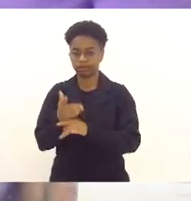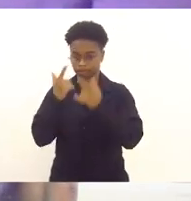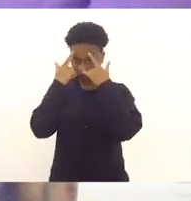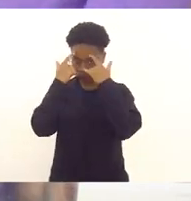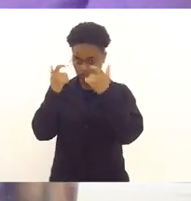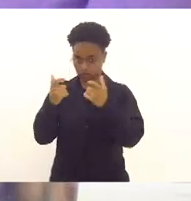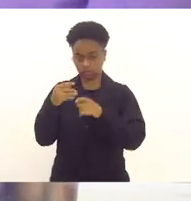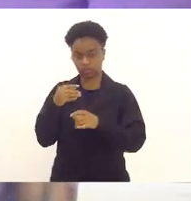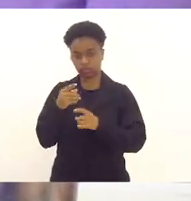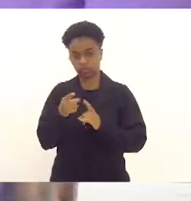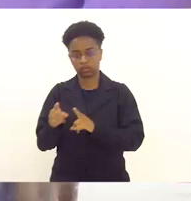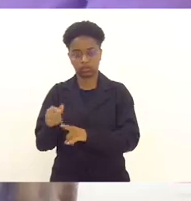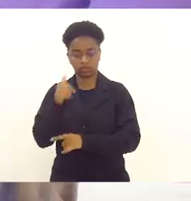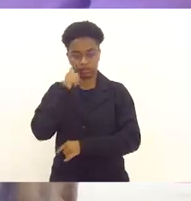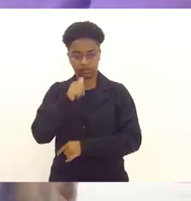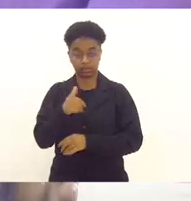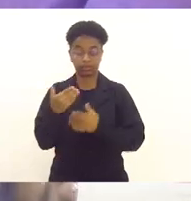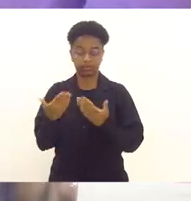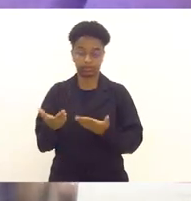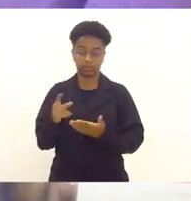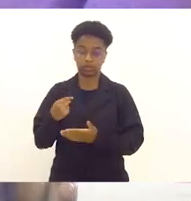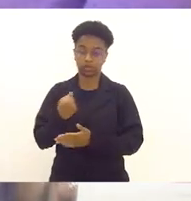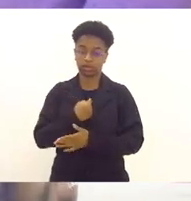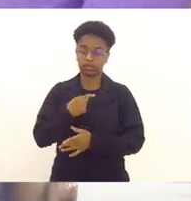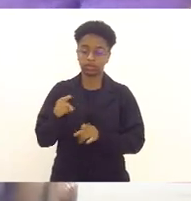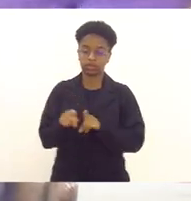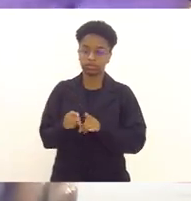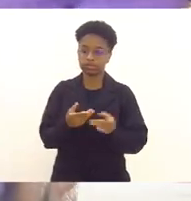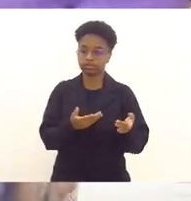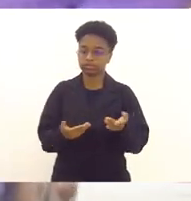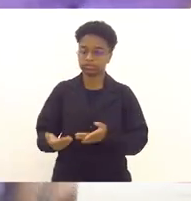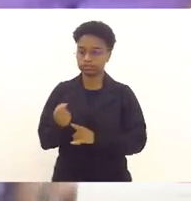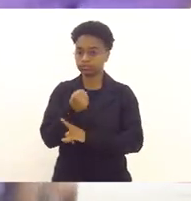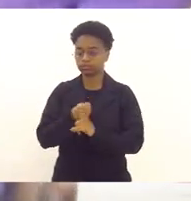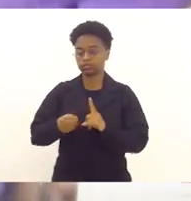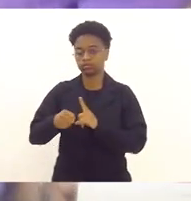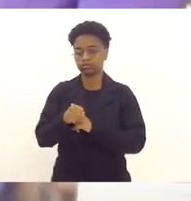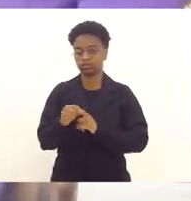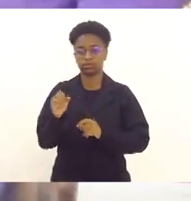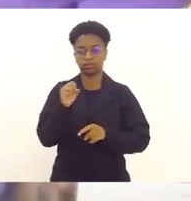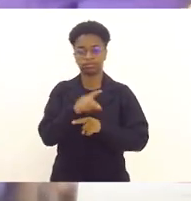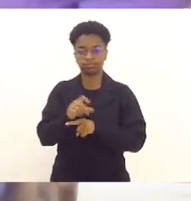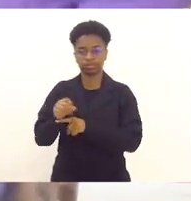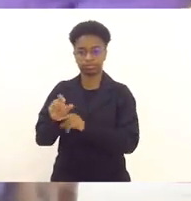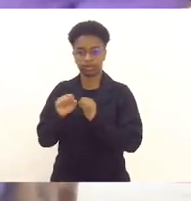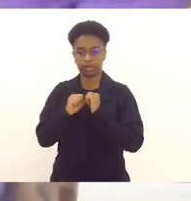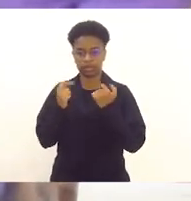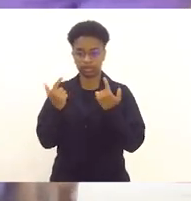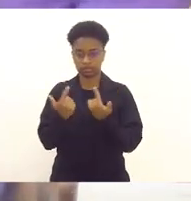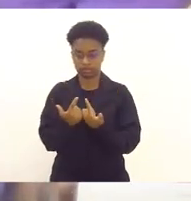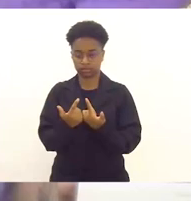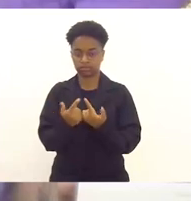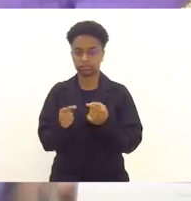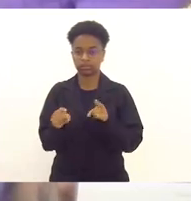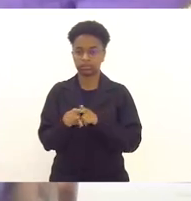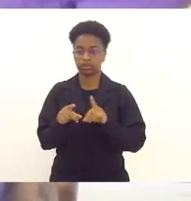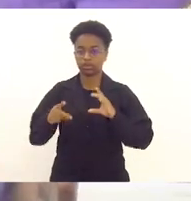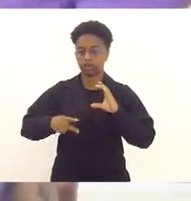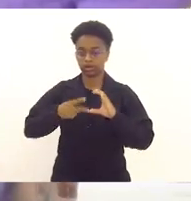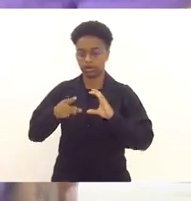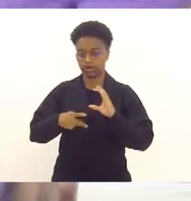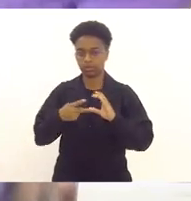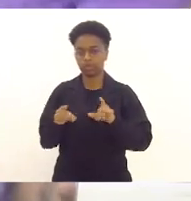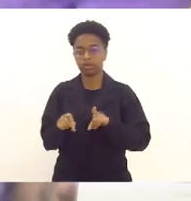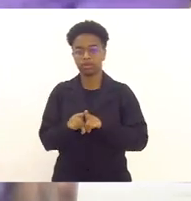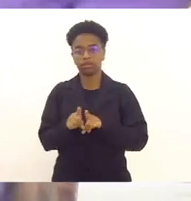isso é um pacto e a gente quer trazer também a sociedade civil a Assembleia Legislativa a Câmara dos Vereadores